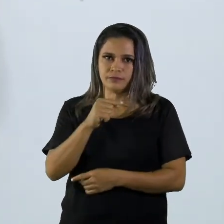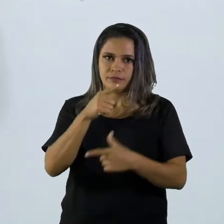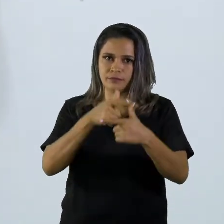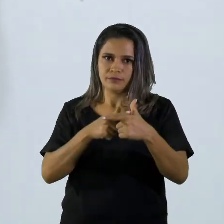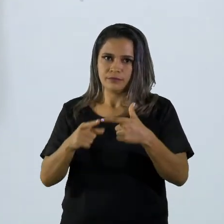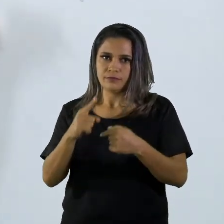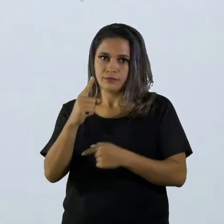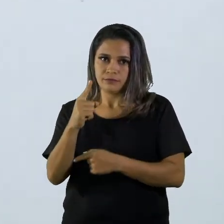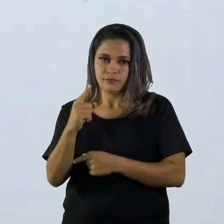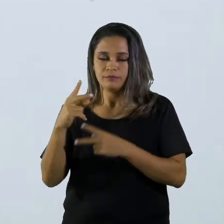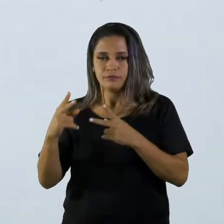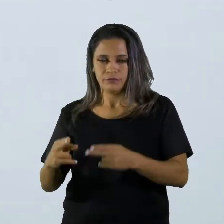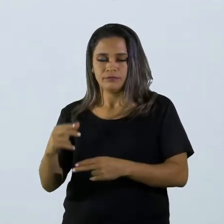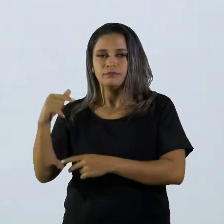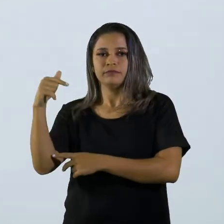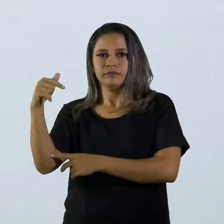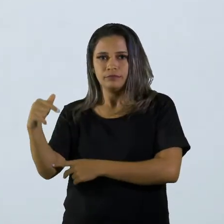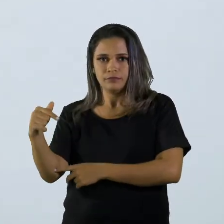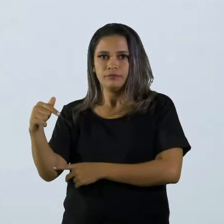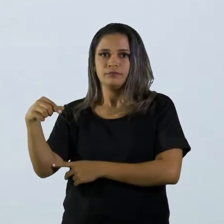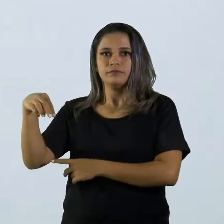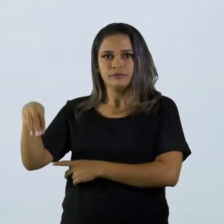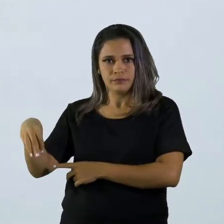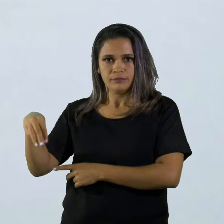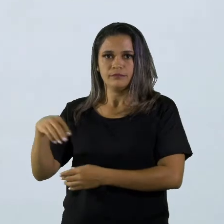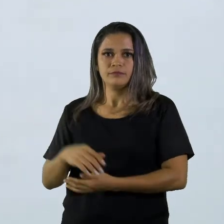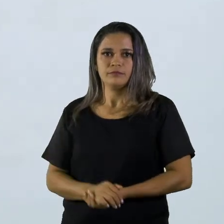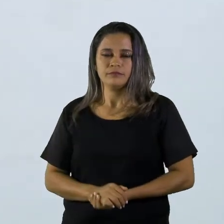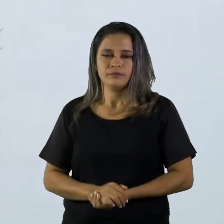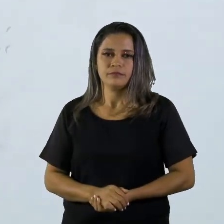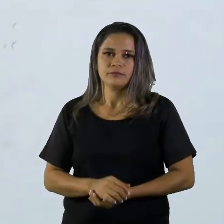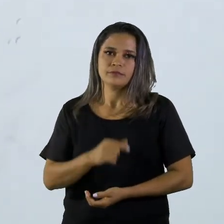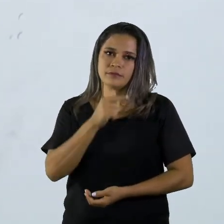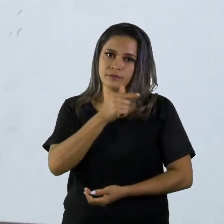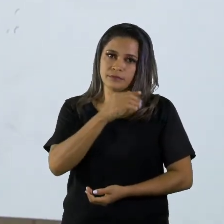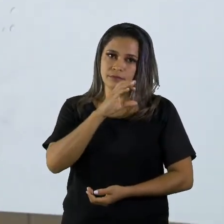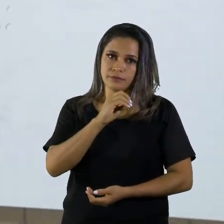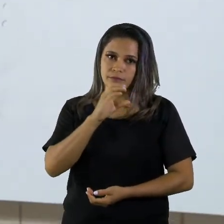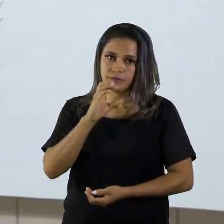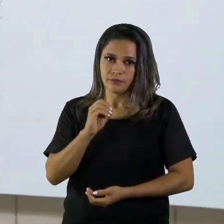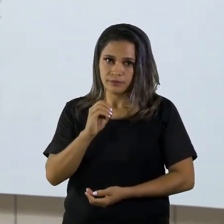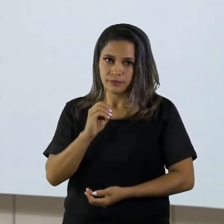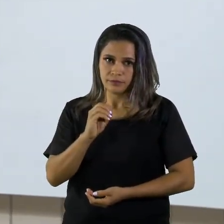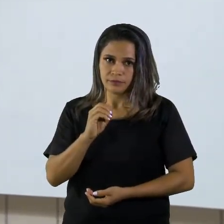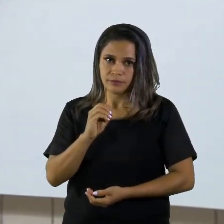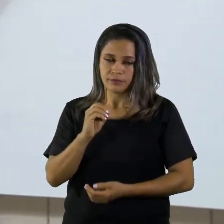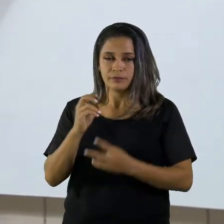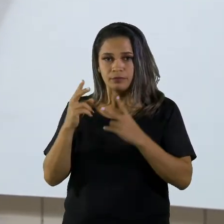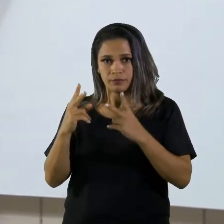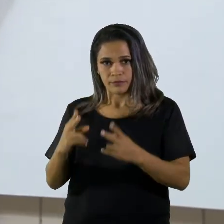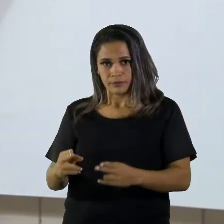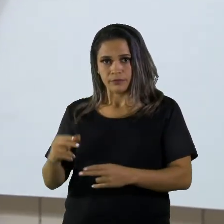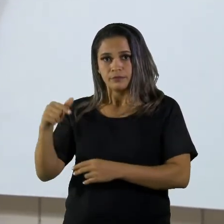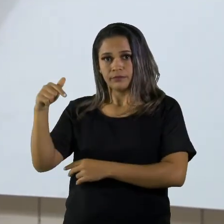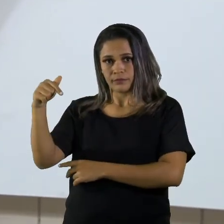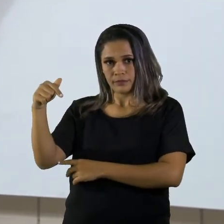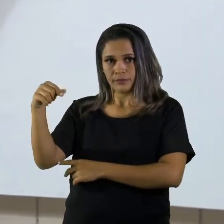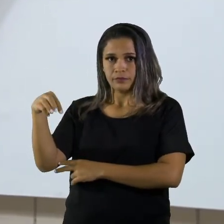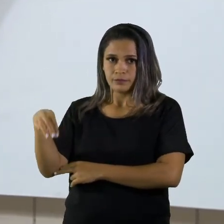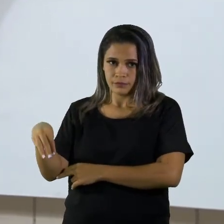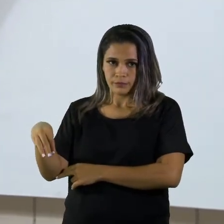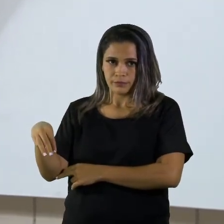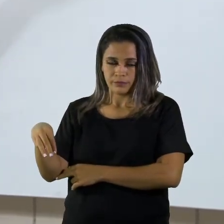a 7. 7 metros. Então, 700 centímetros é a mesma coisa que